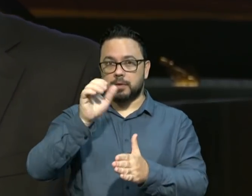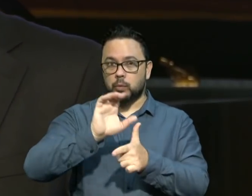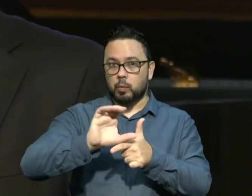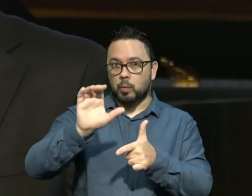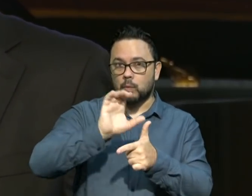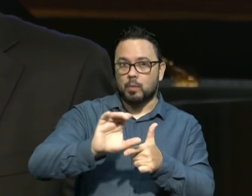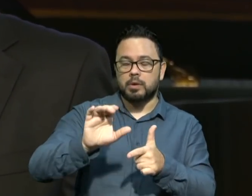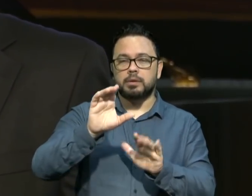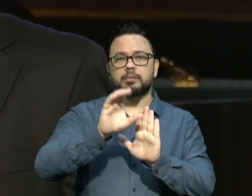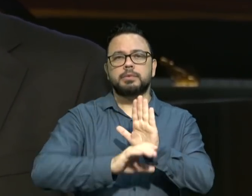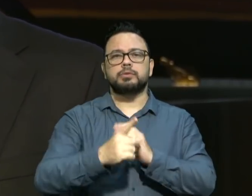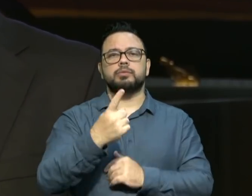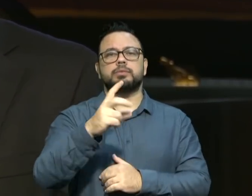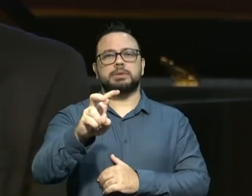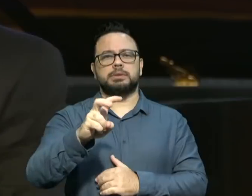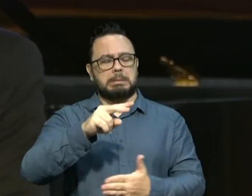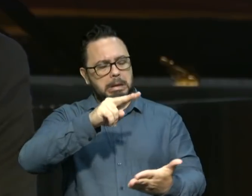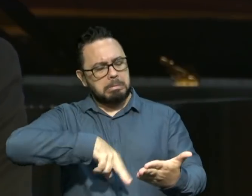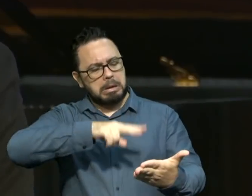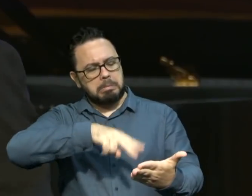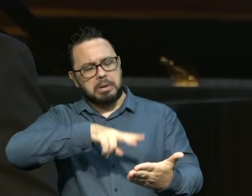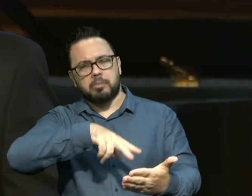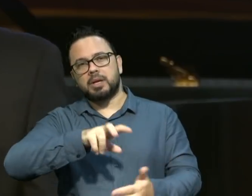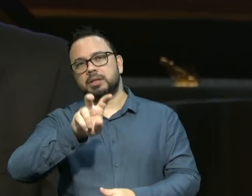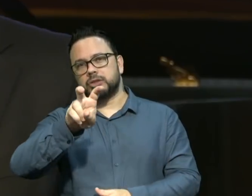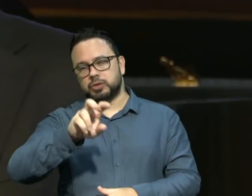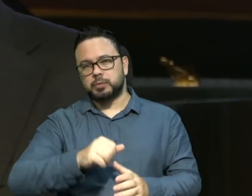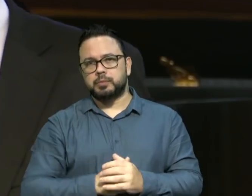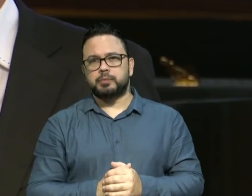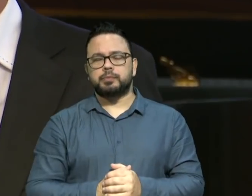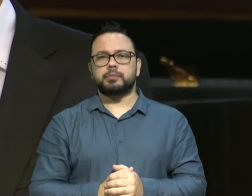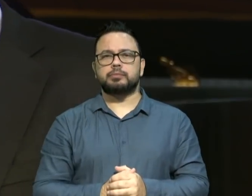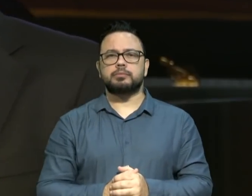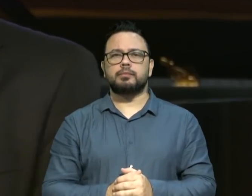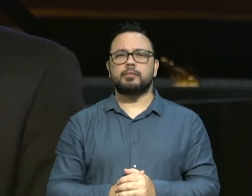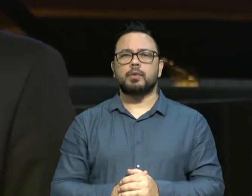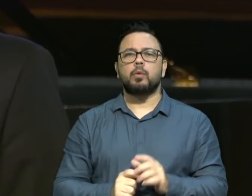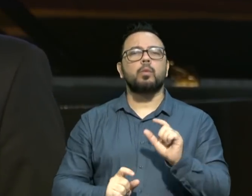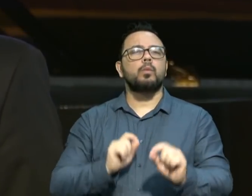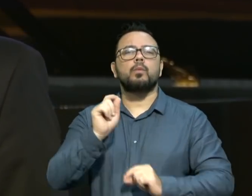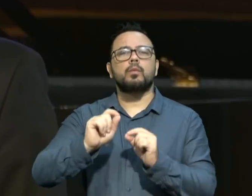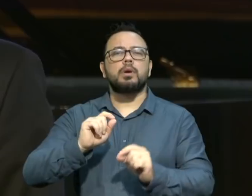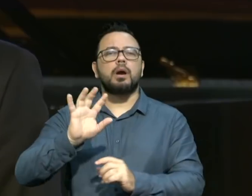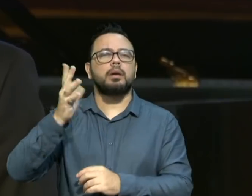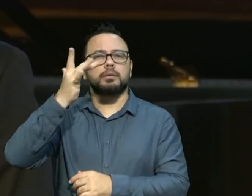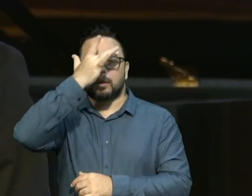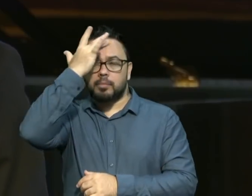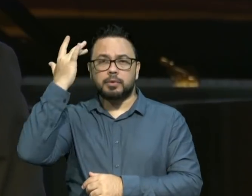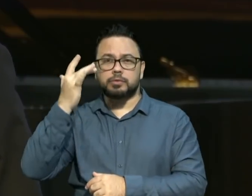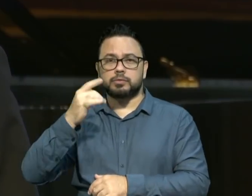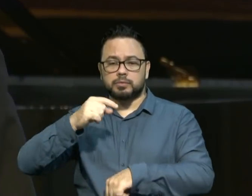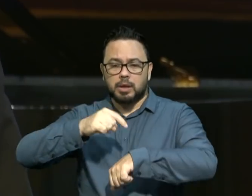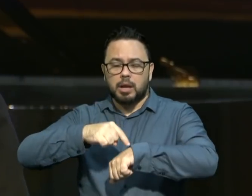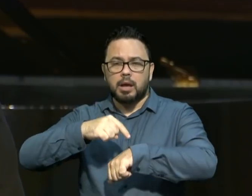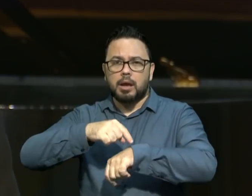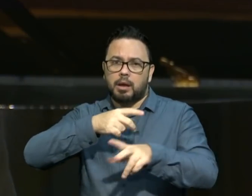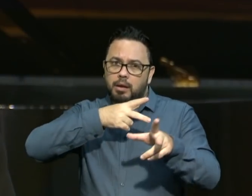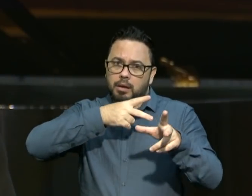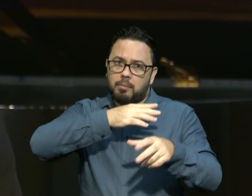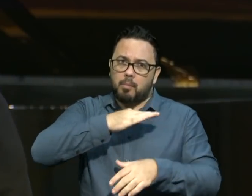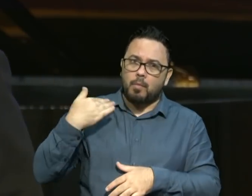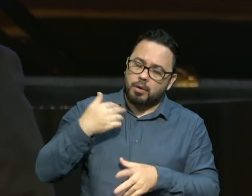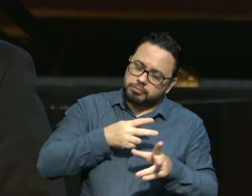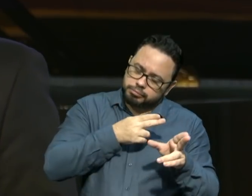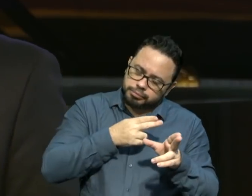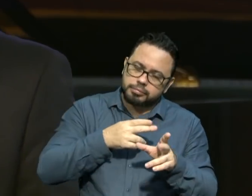15 e o estado do homem na morte e o que acontece com um homem após a morte nós vamos estudar